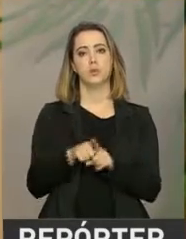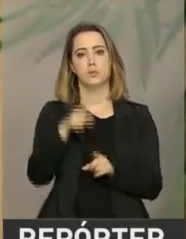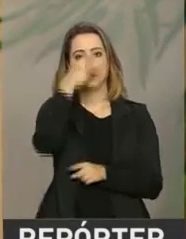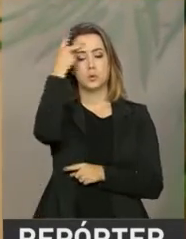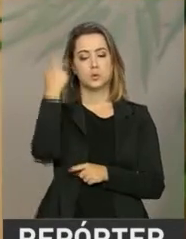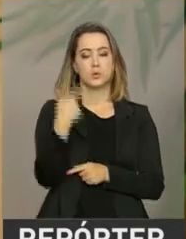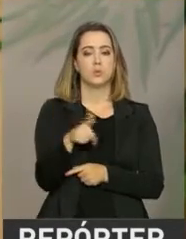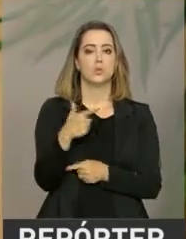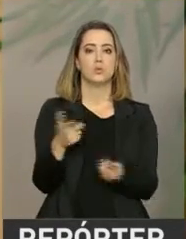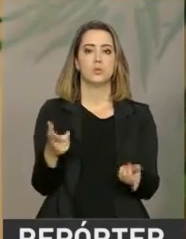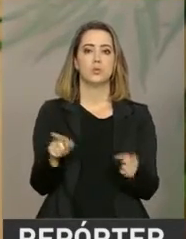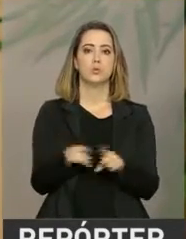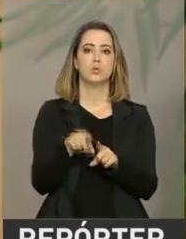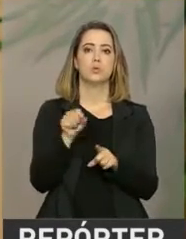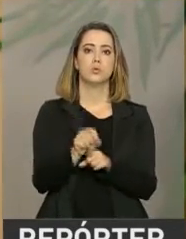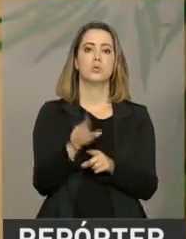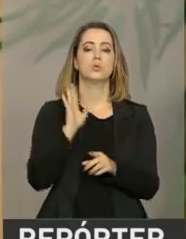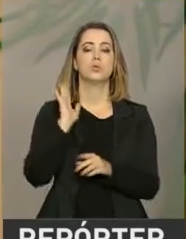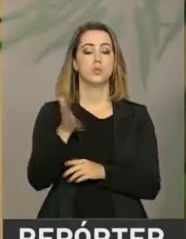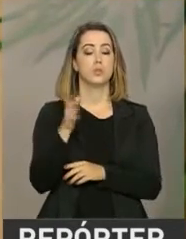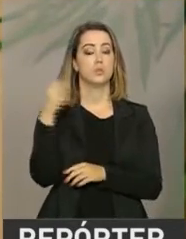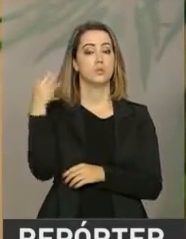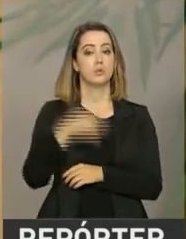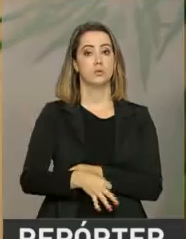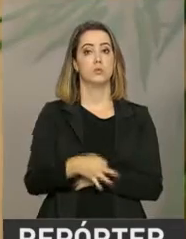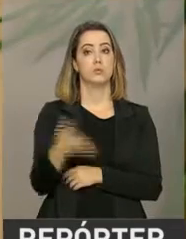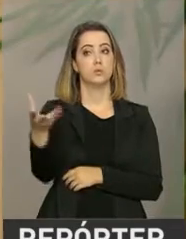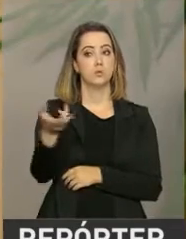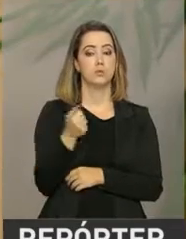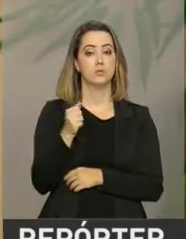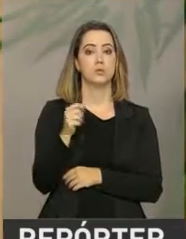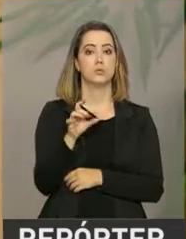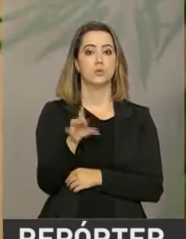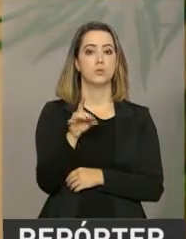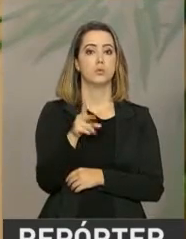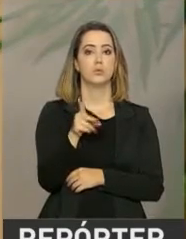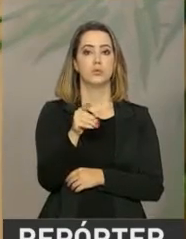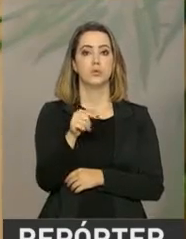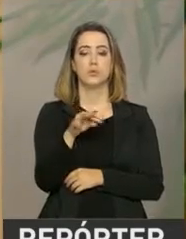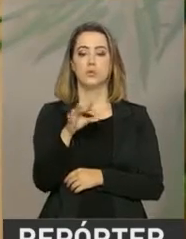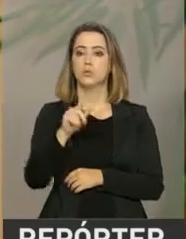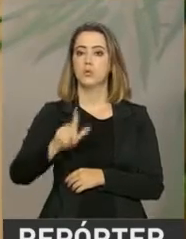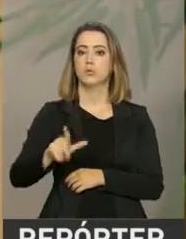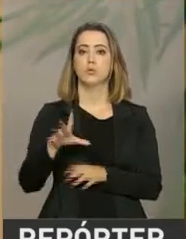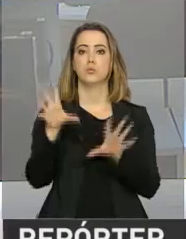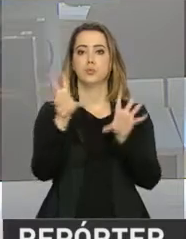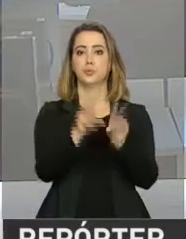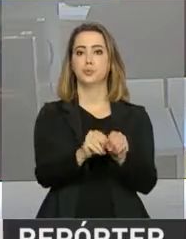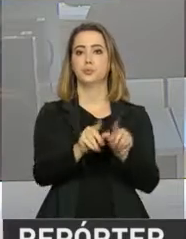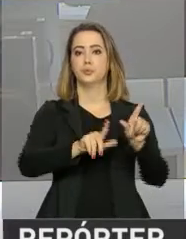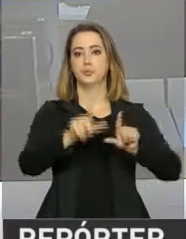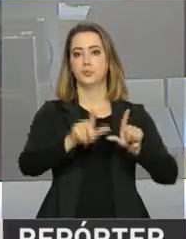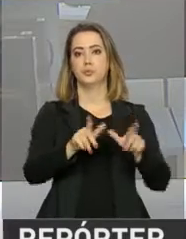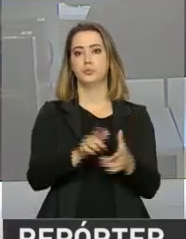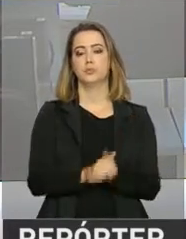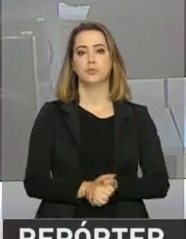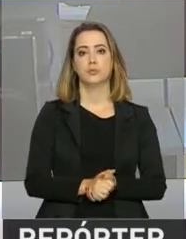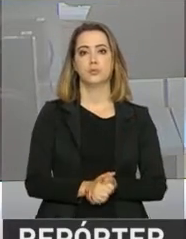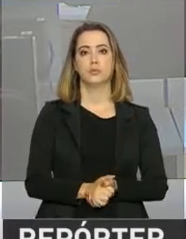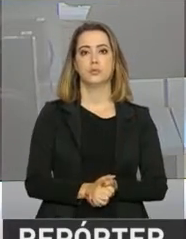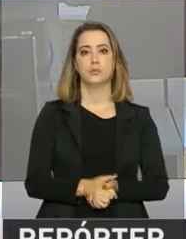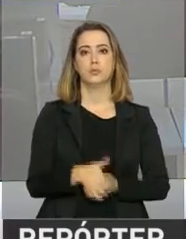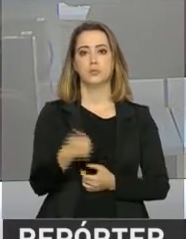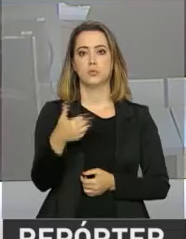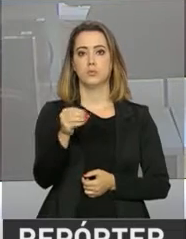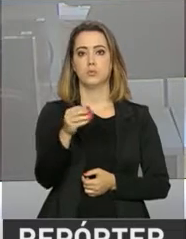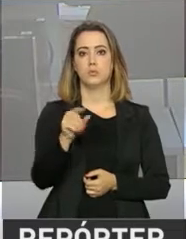com a sua instalação pronta, apta para receber só o sinal digital, vai ficar sem televisão. Cerca de 100